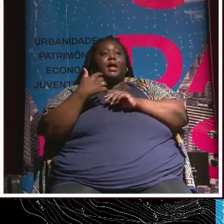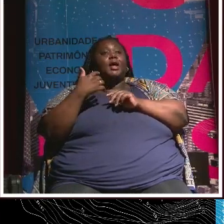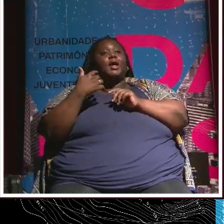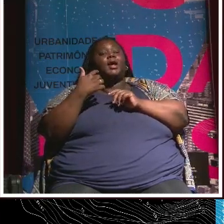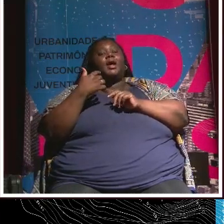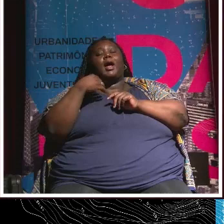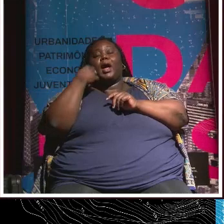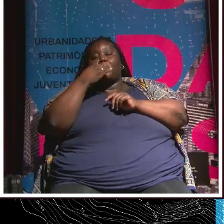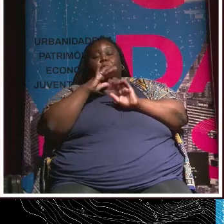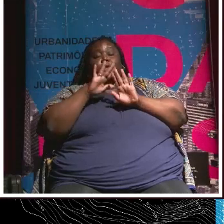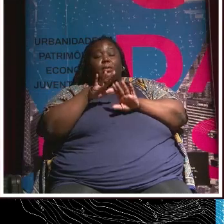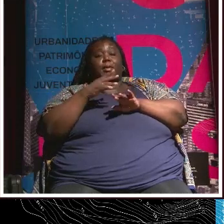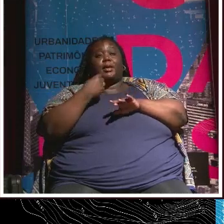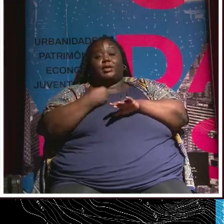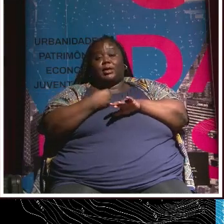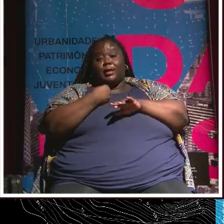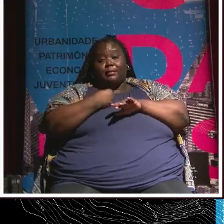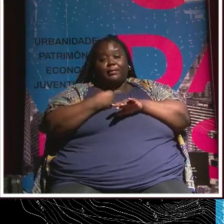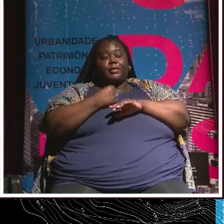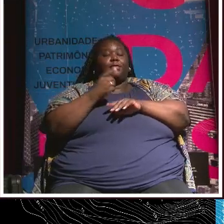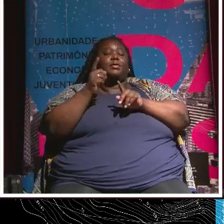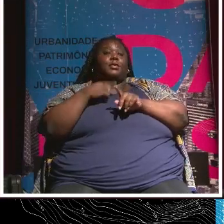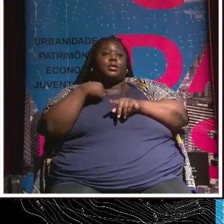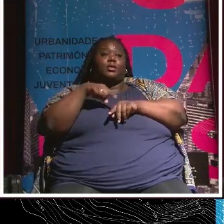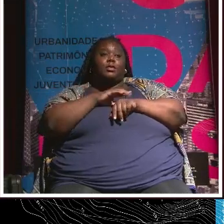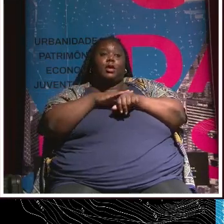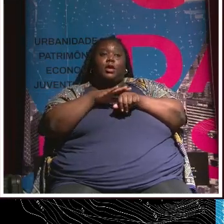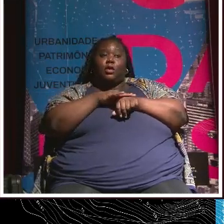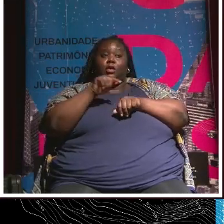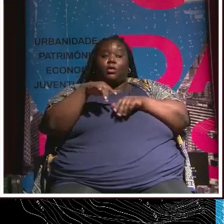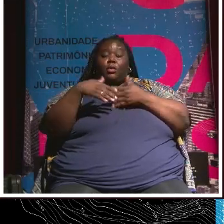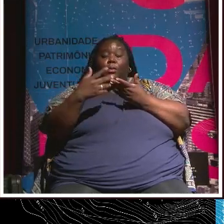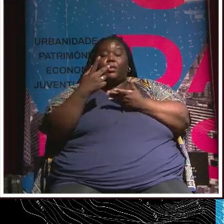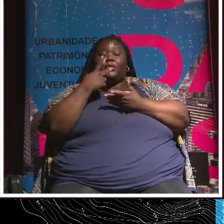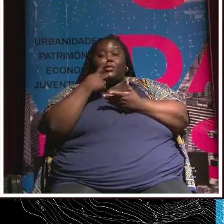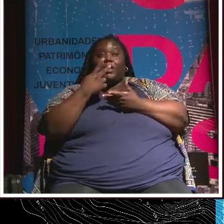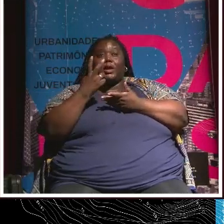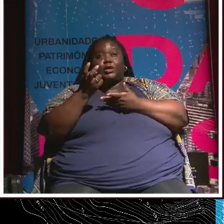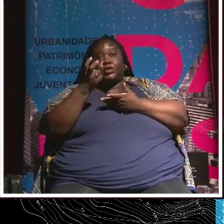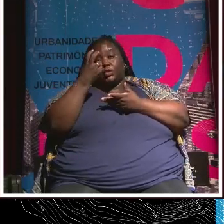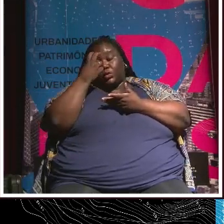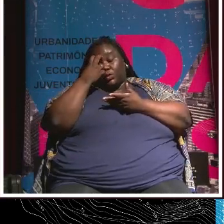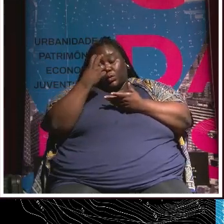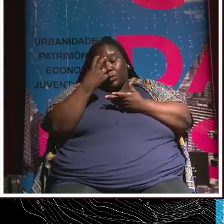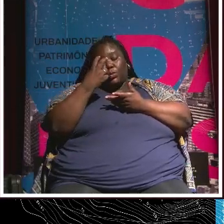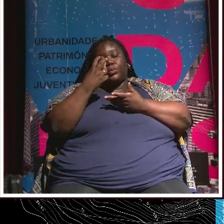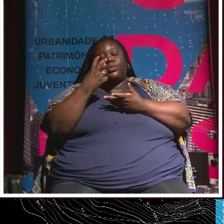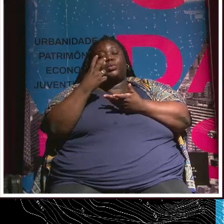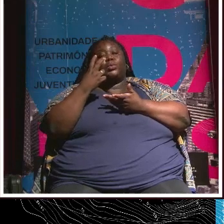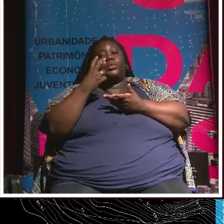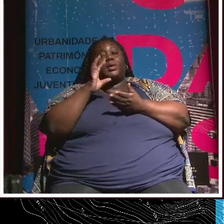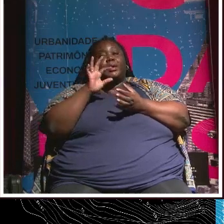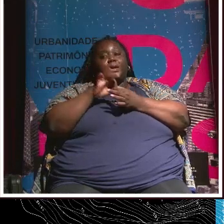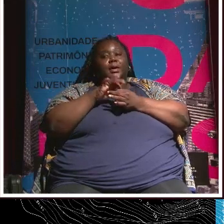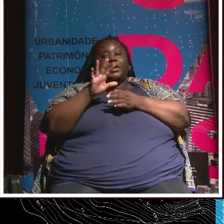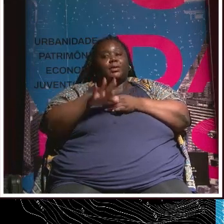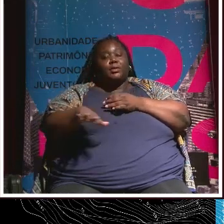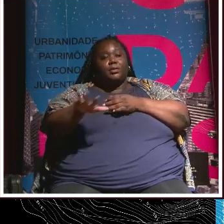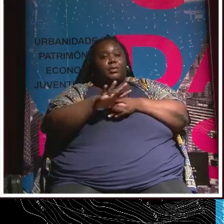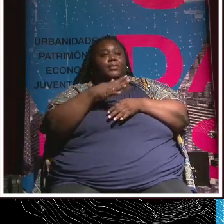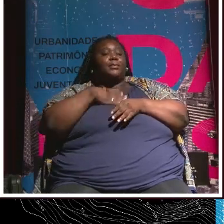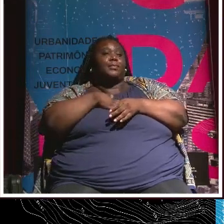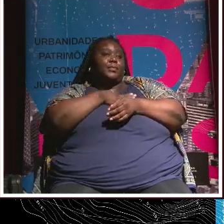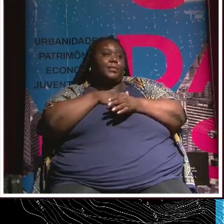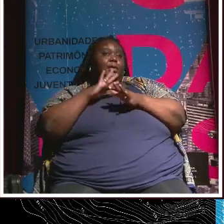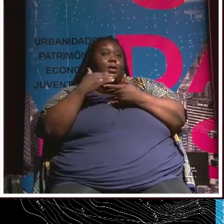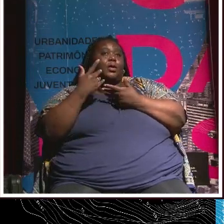mas é a liberdade de estar vivo. E é disso que a gente está discutindo quando a gente fala de cultura ligada às questões do território. Eu gosto muito